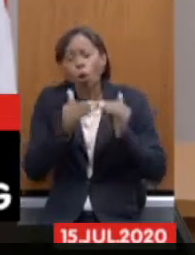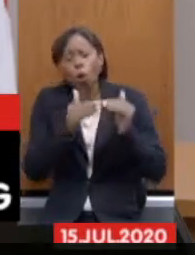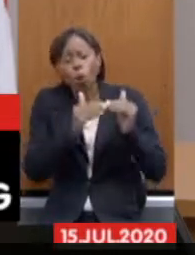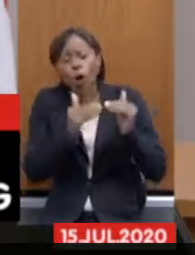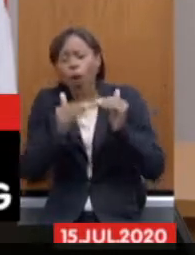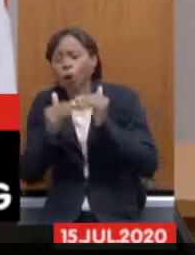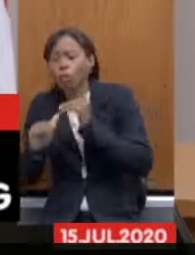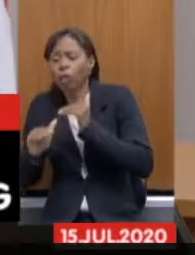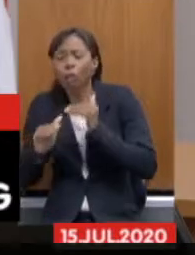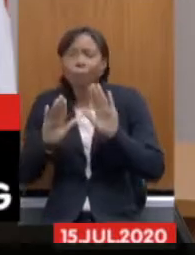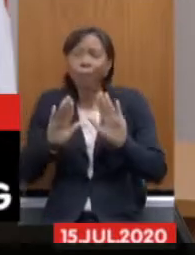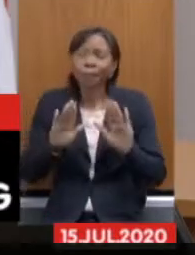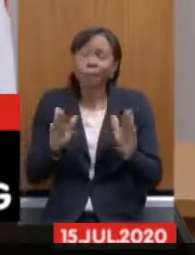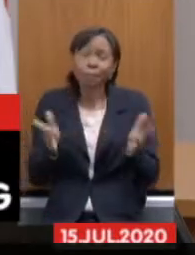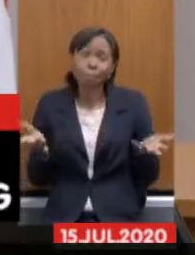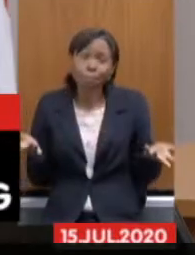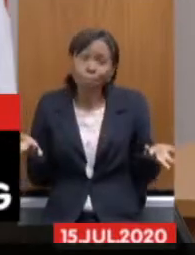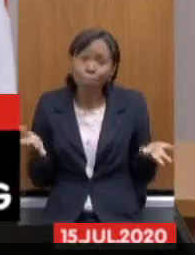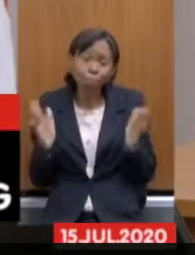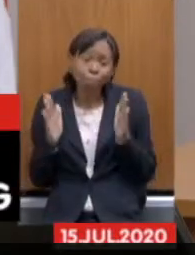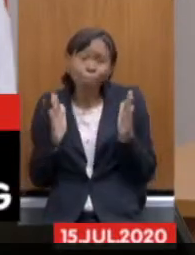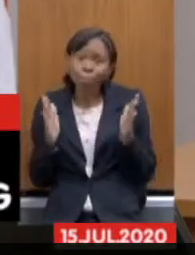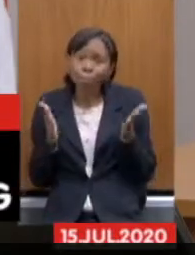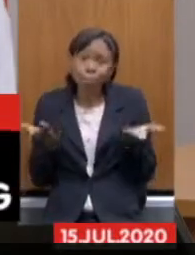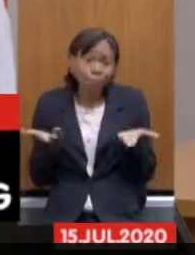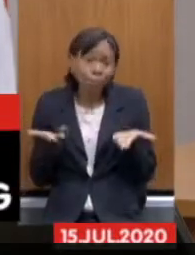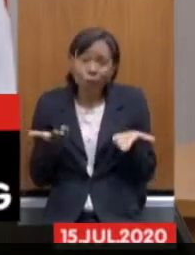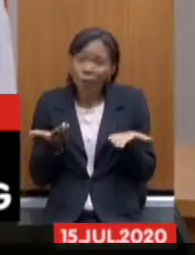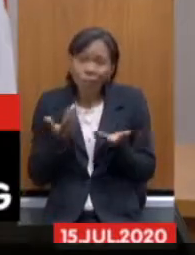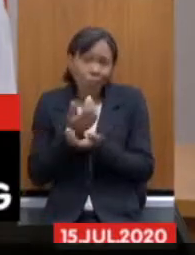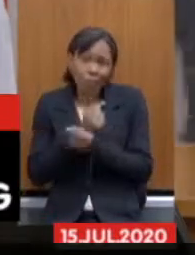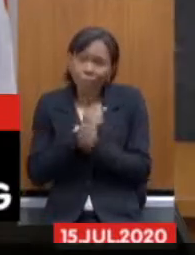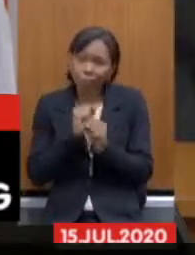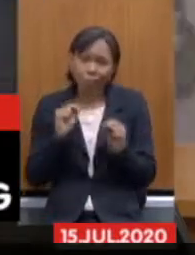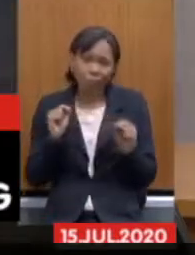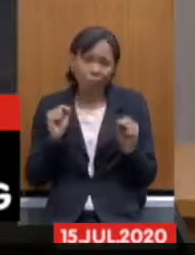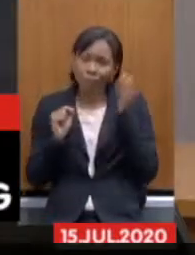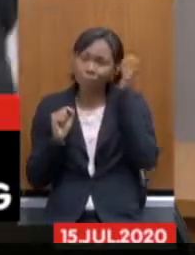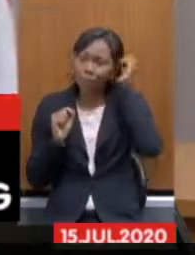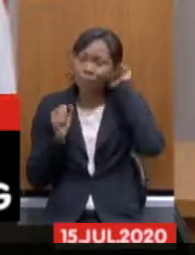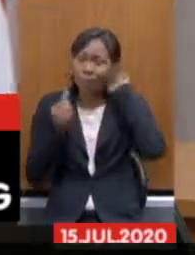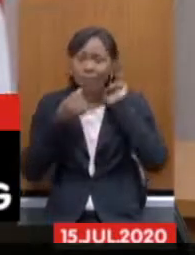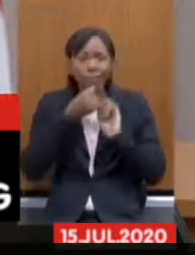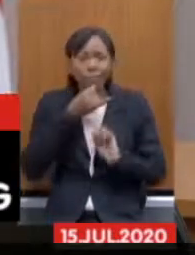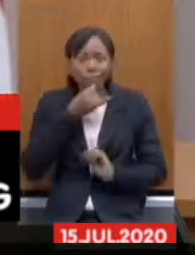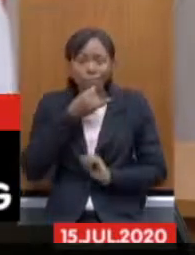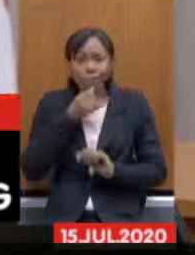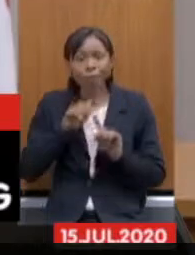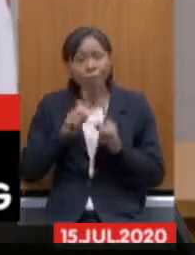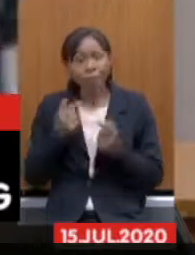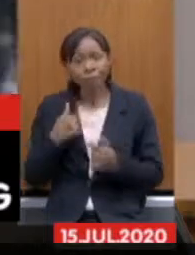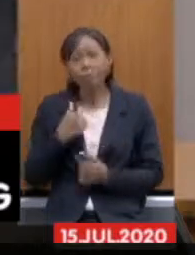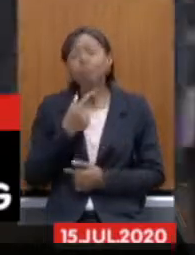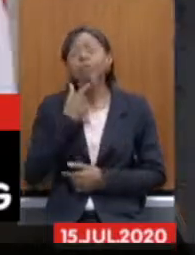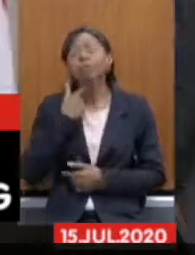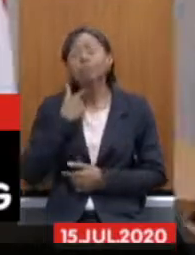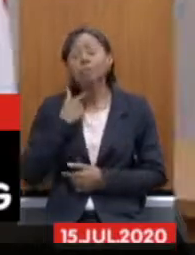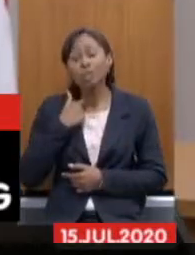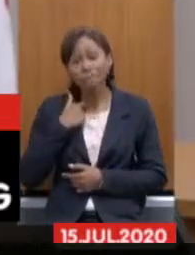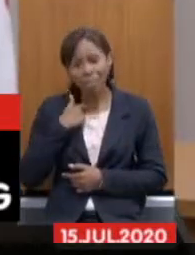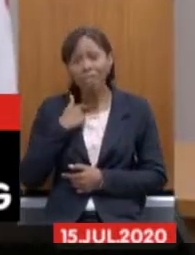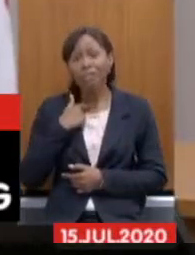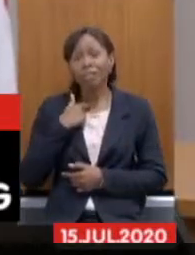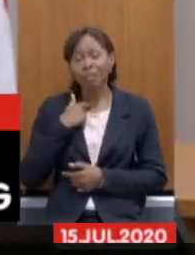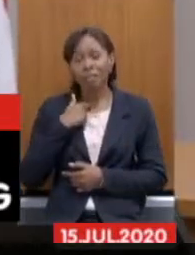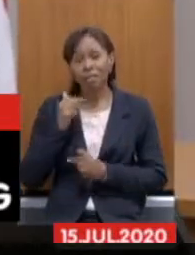mas isso não é possível nesse momento e infelizmente eu gostaria muito de ter